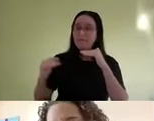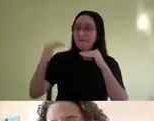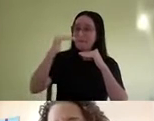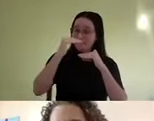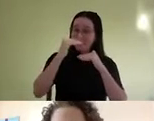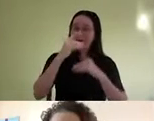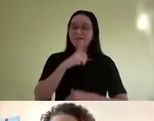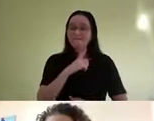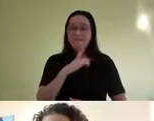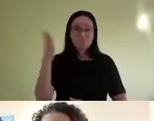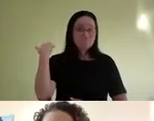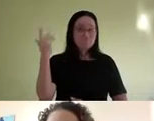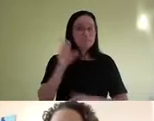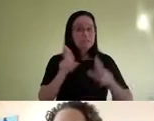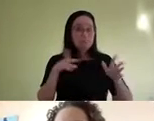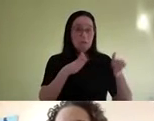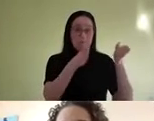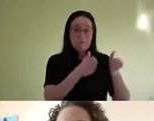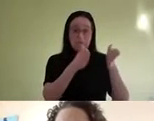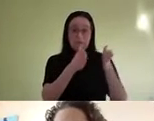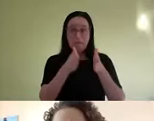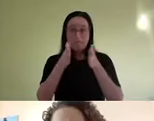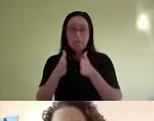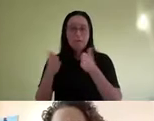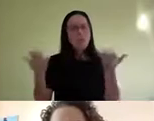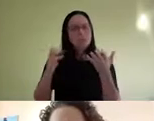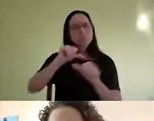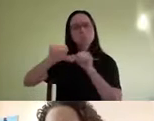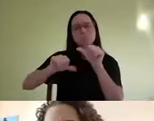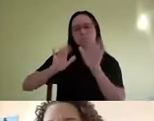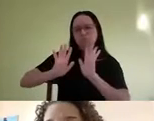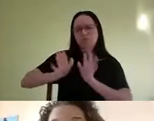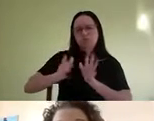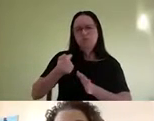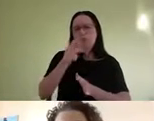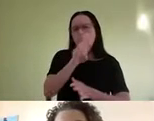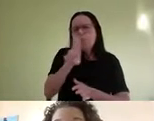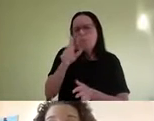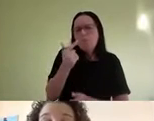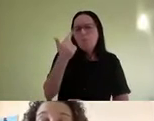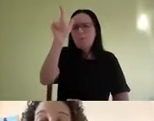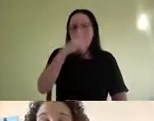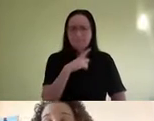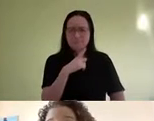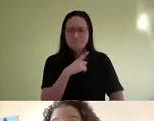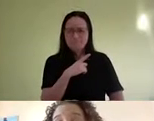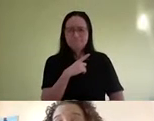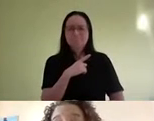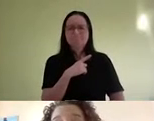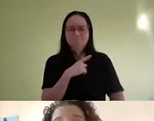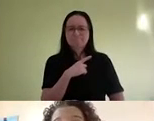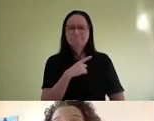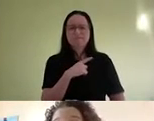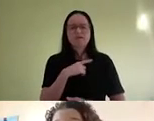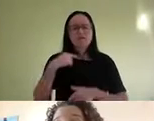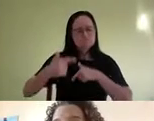segmentado, hoje nem tanto, tá bem? Existem outras denominações e fui trabalhando